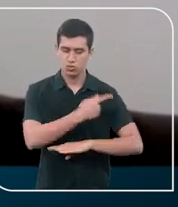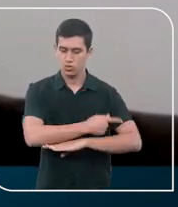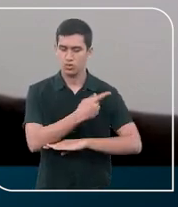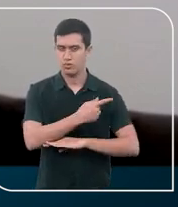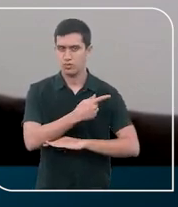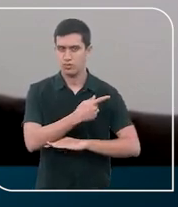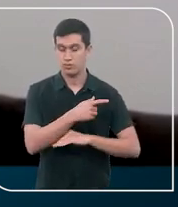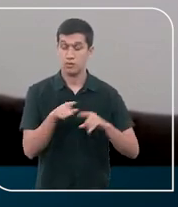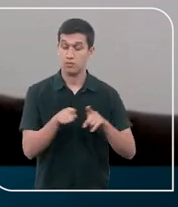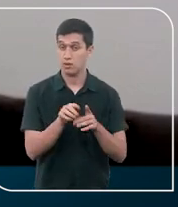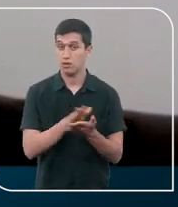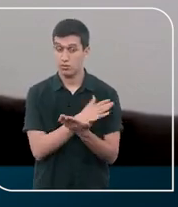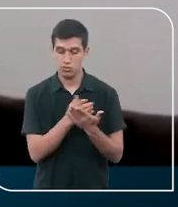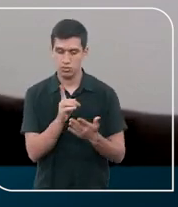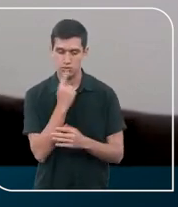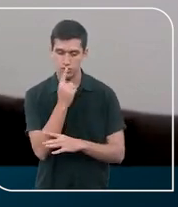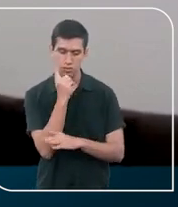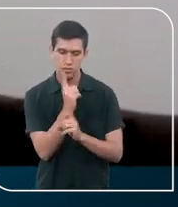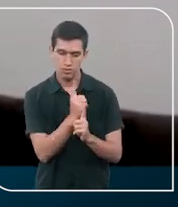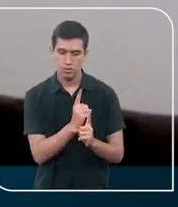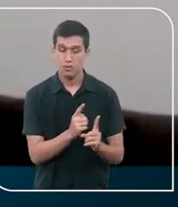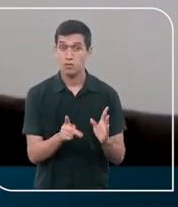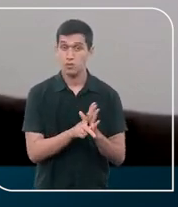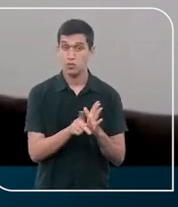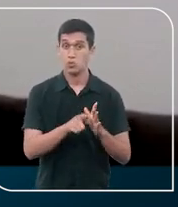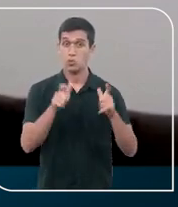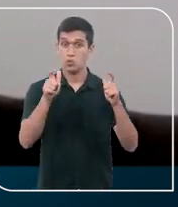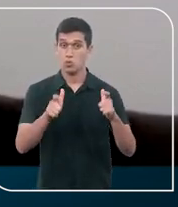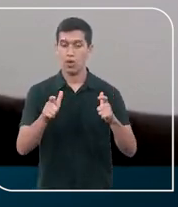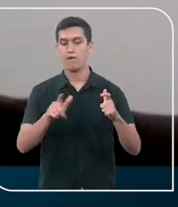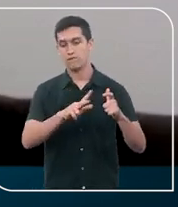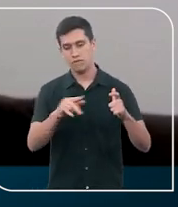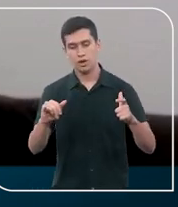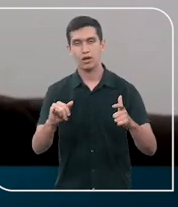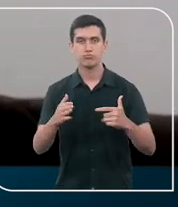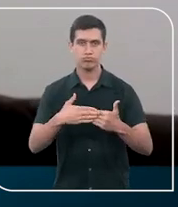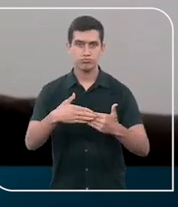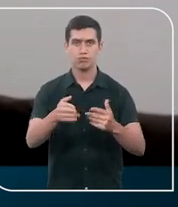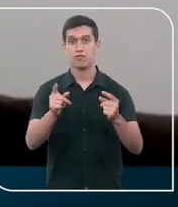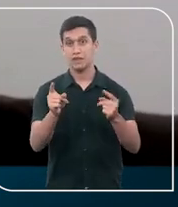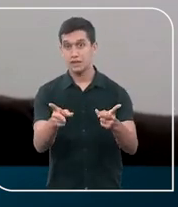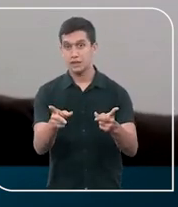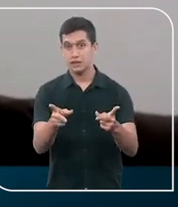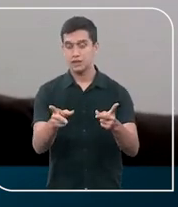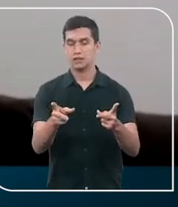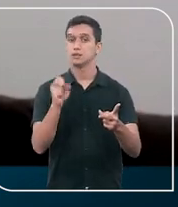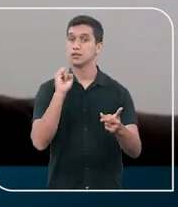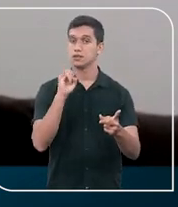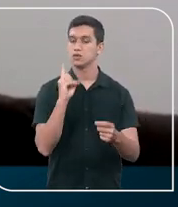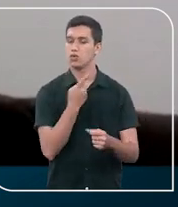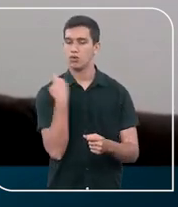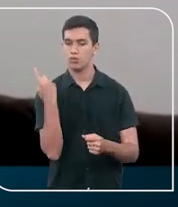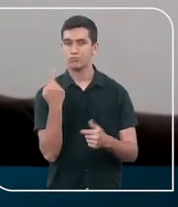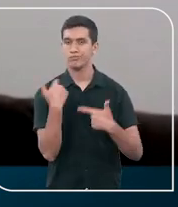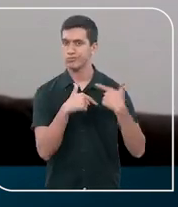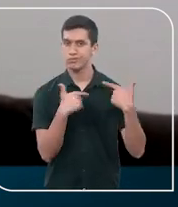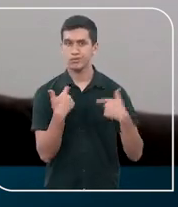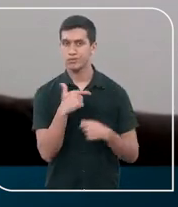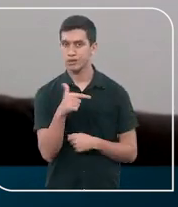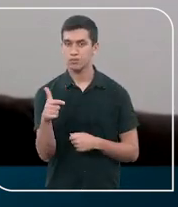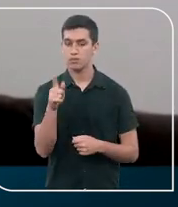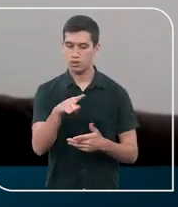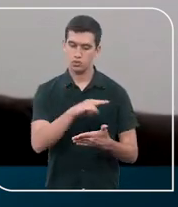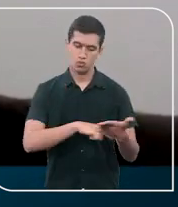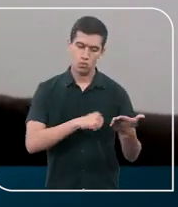casos específicos, então, por exemplo, de uma unidade que vai à penhora, se a gente não tem esse contrato efetivamente